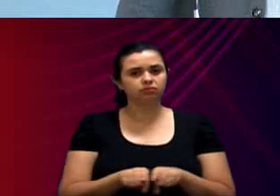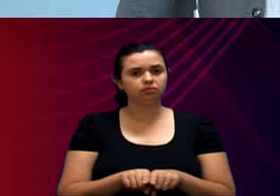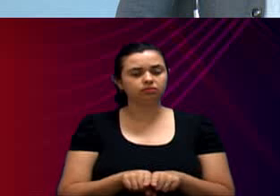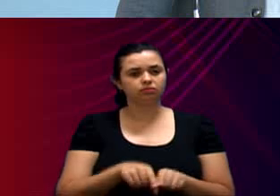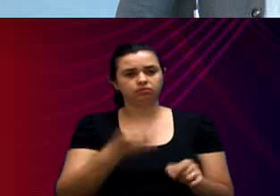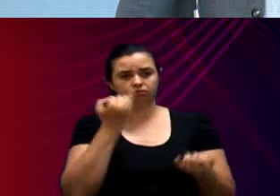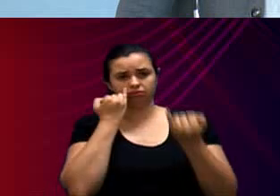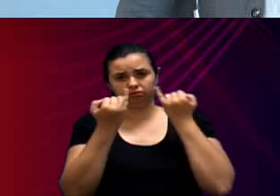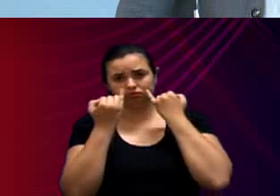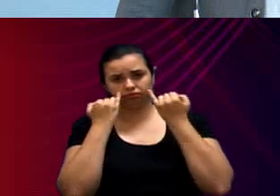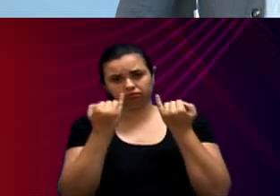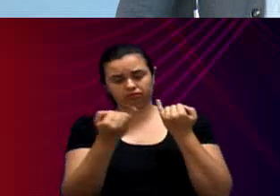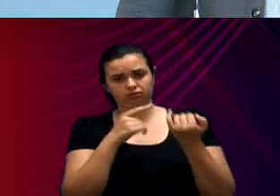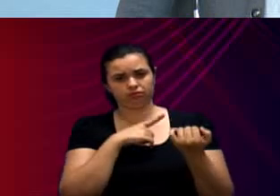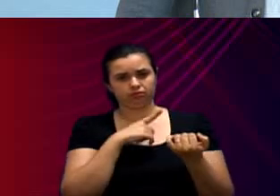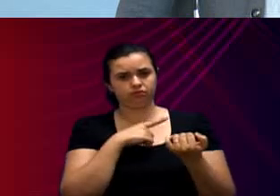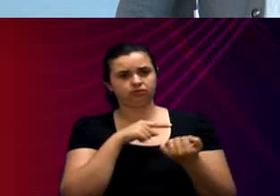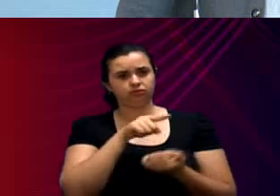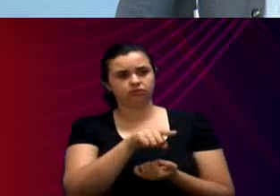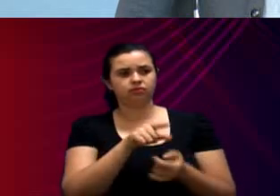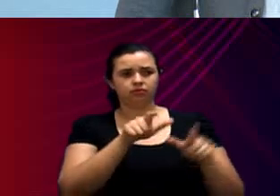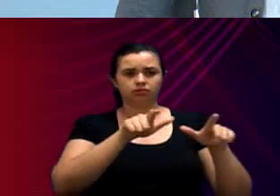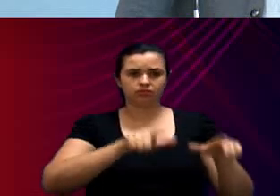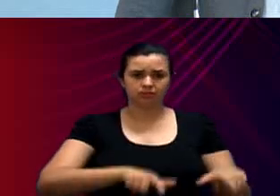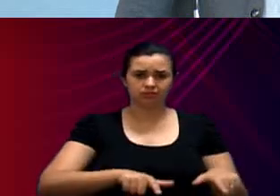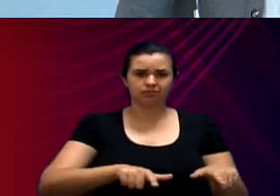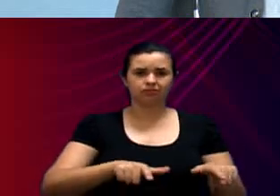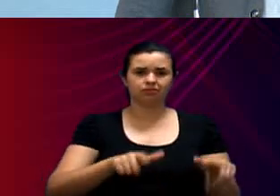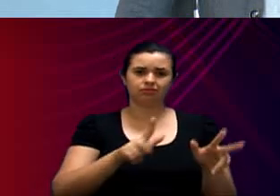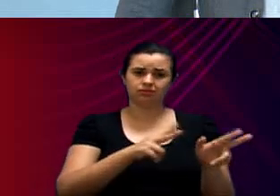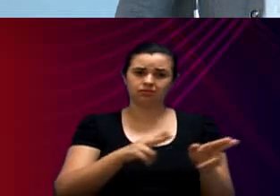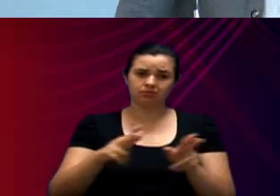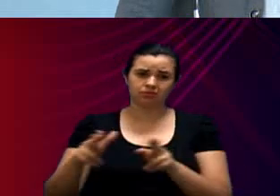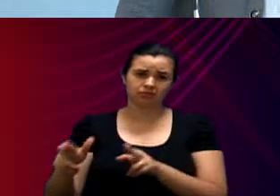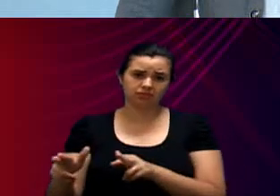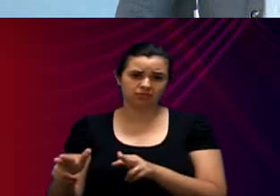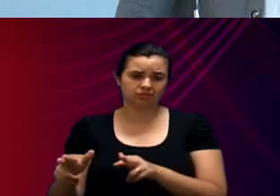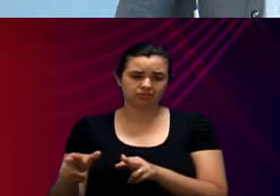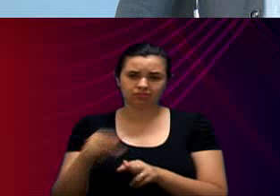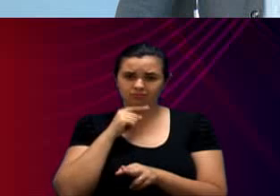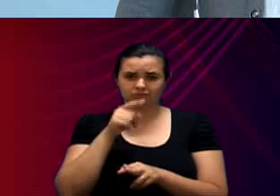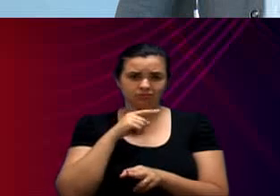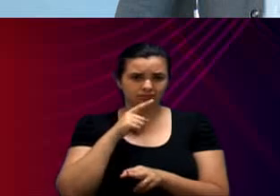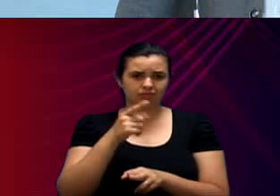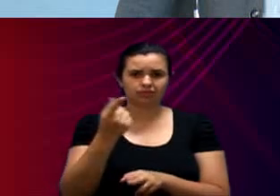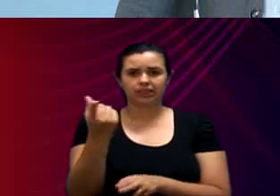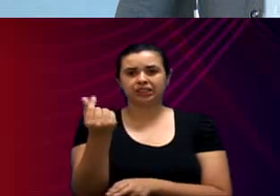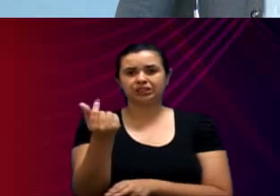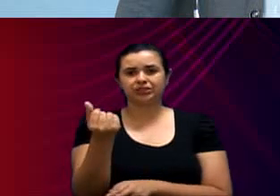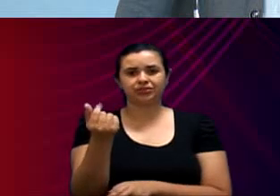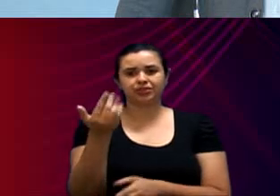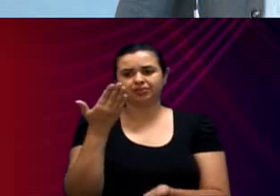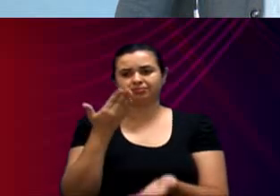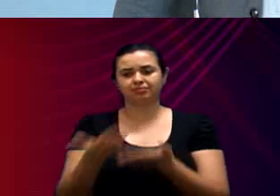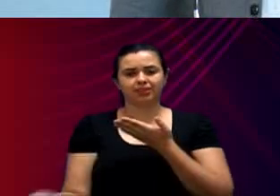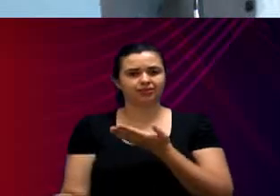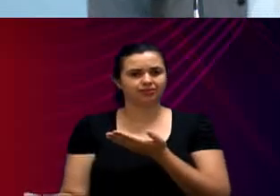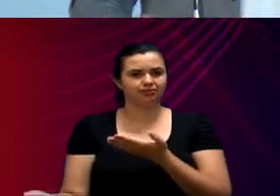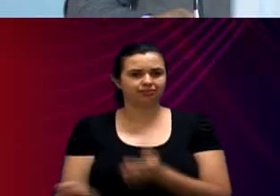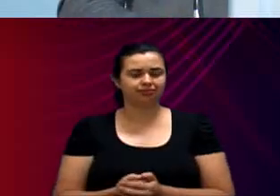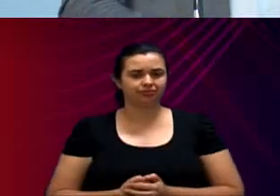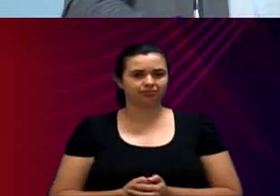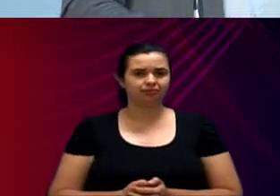é que se não for naquele local, com aquelas características, eles perdem a verba. E daí eu faço uma observação e